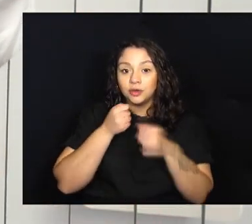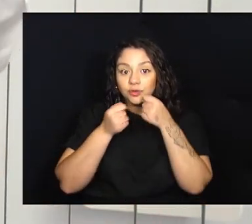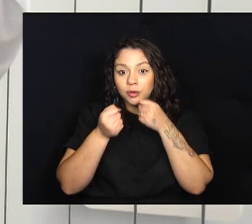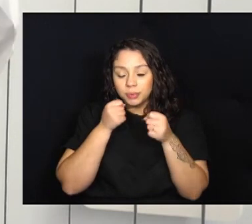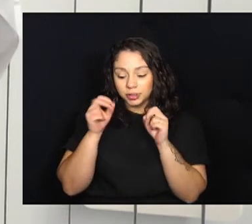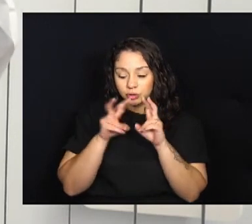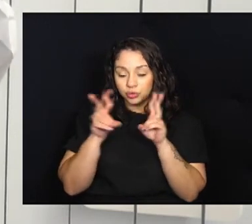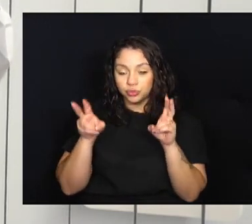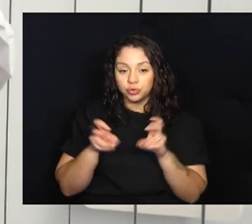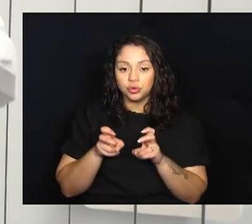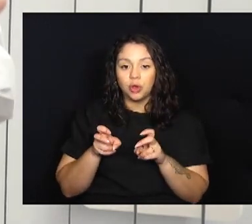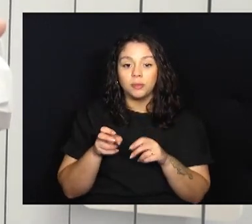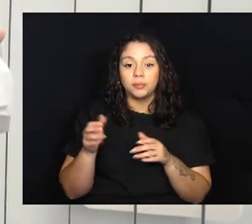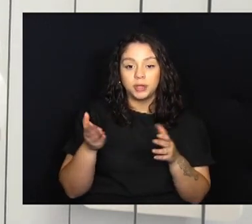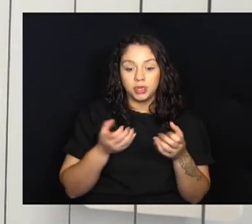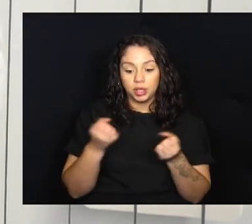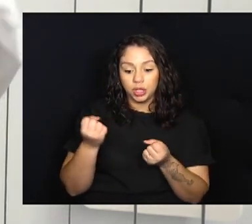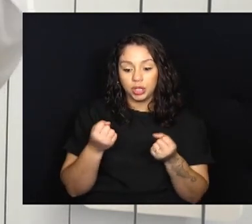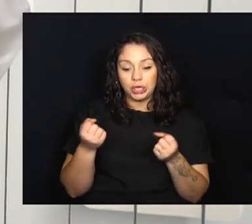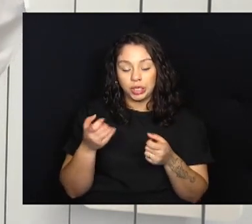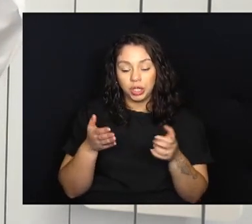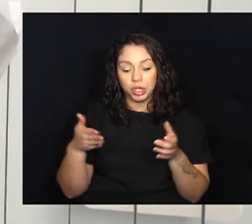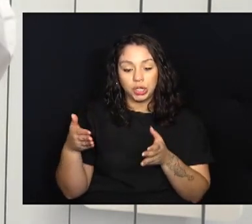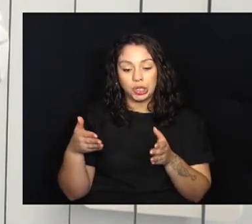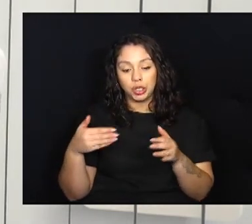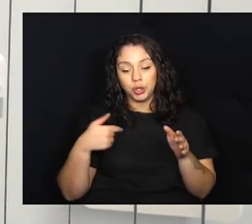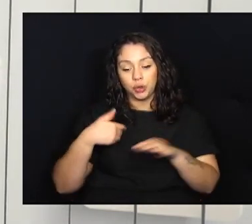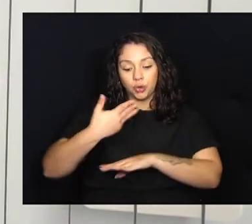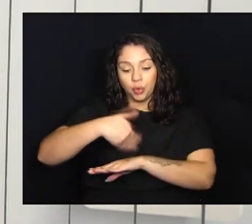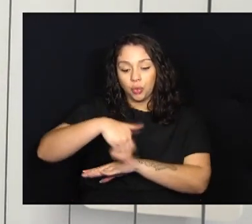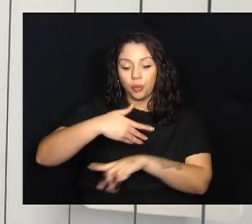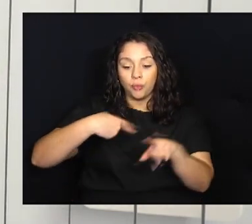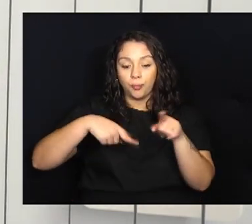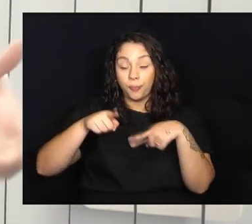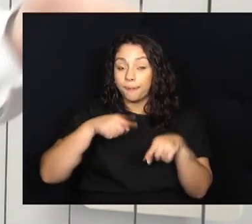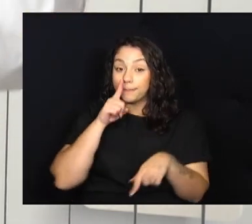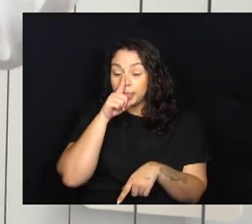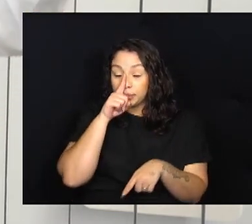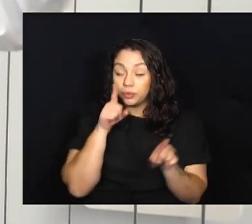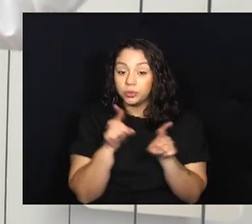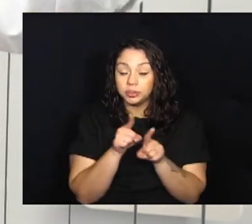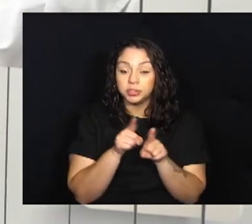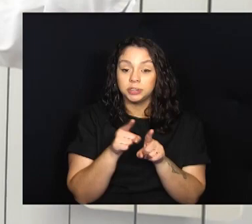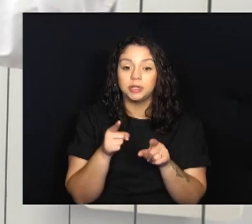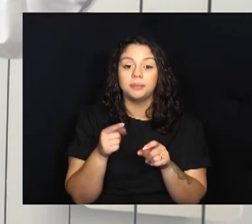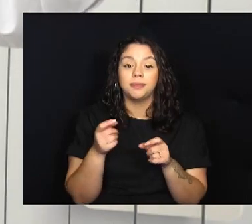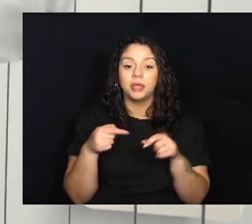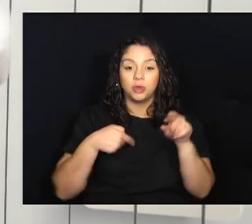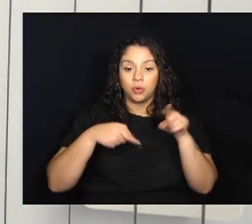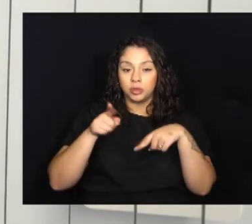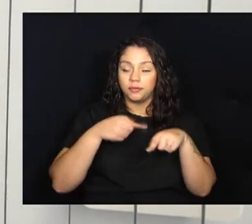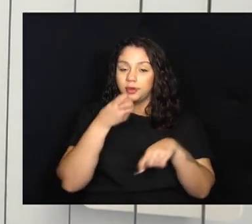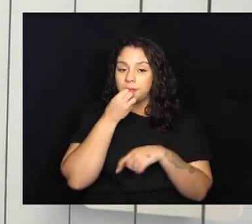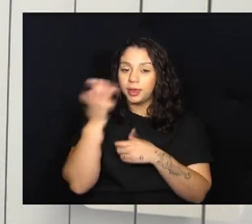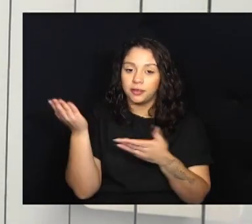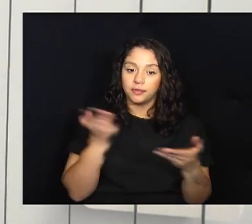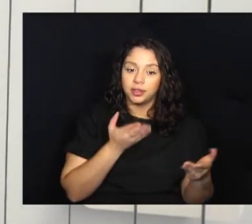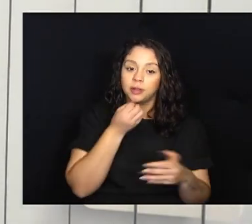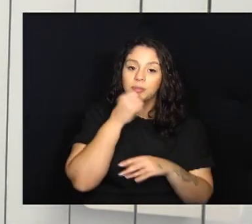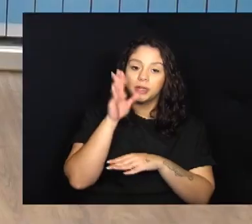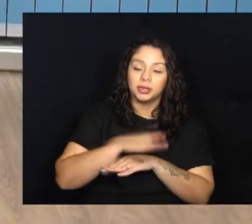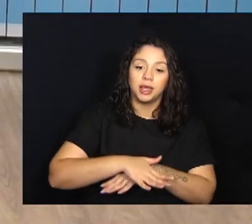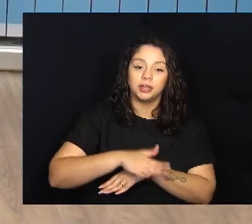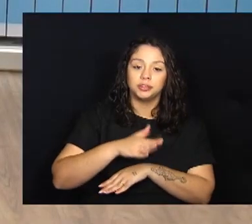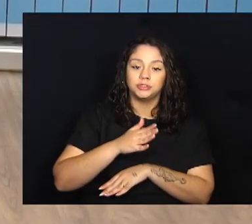sobre vias urbanas mais perigosas, as rodovias também perigosas. Então, seja bem-vinda e boa tarde, Luana.